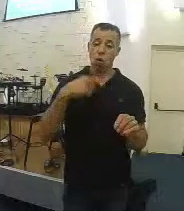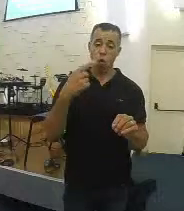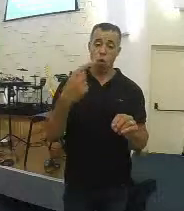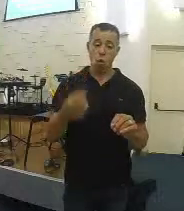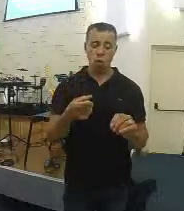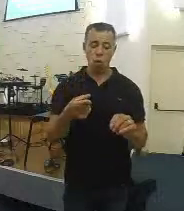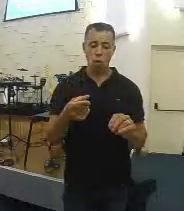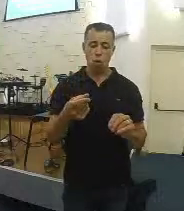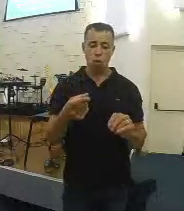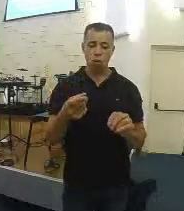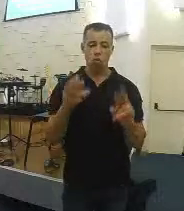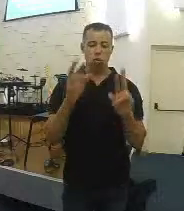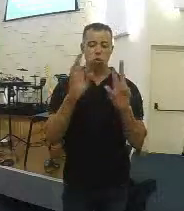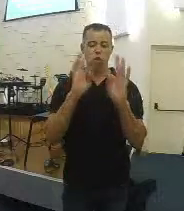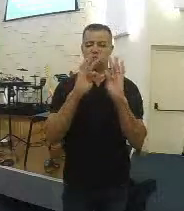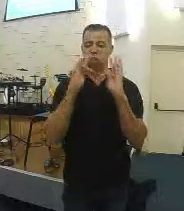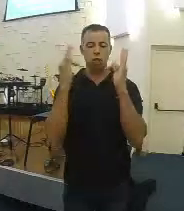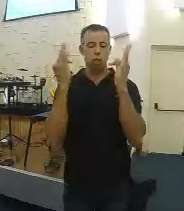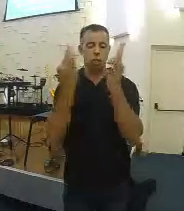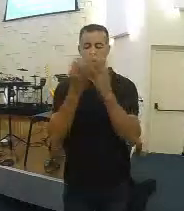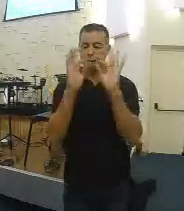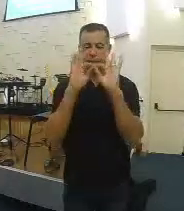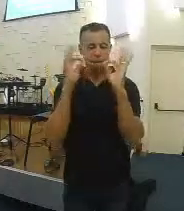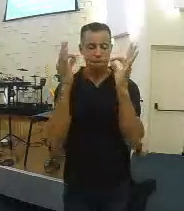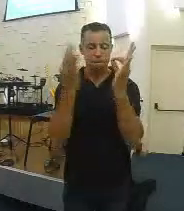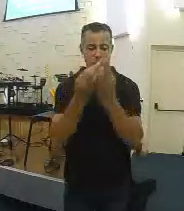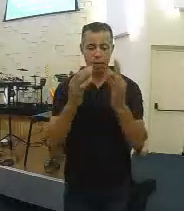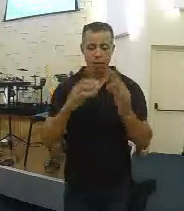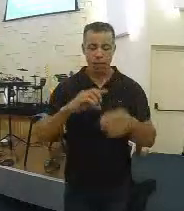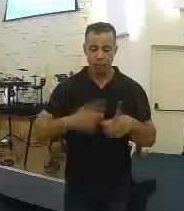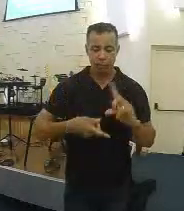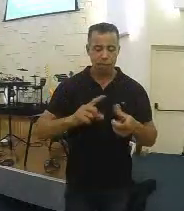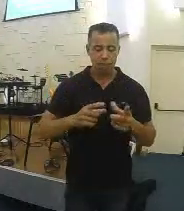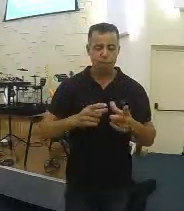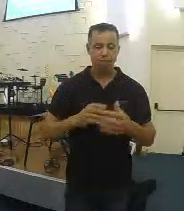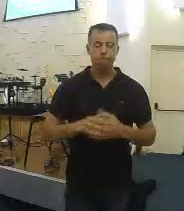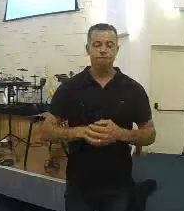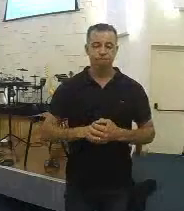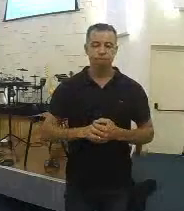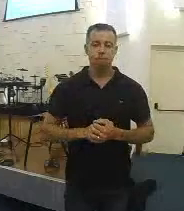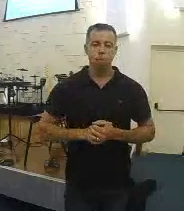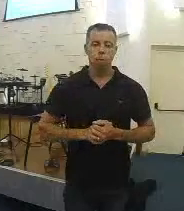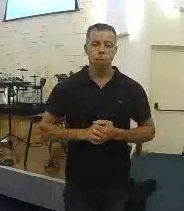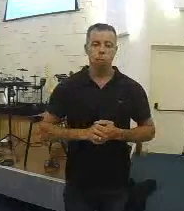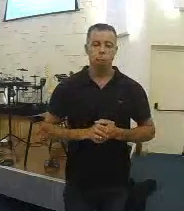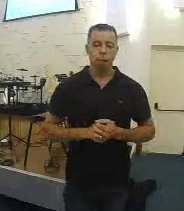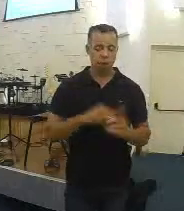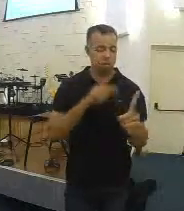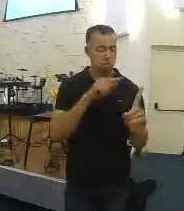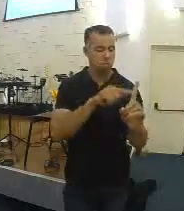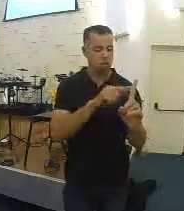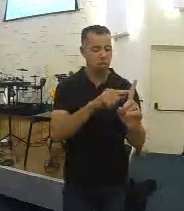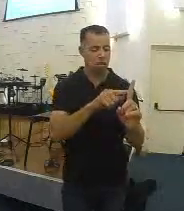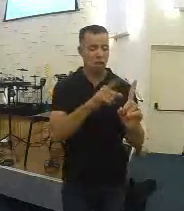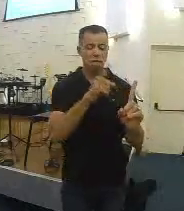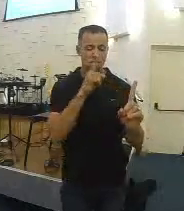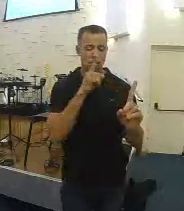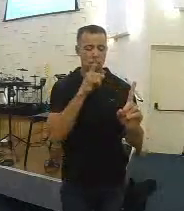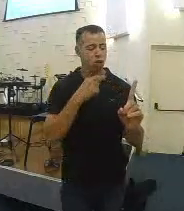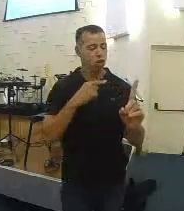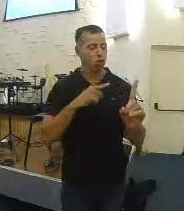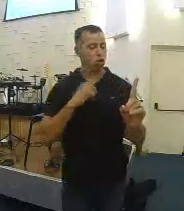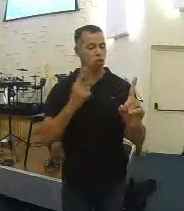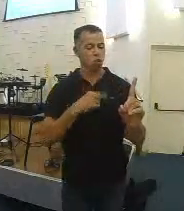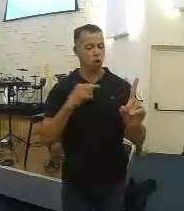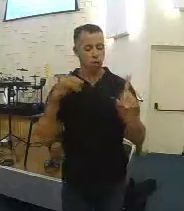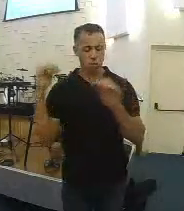tribo e de uma família inteira em Israel. Olha que coisa. Mica, fica calado, nós somos em maior número, vamos levar